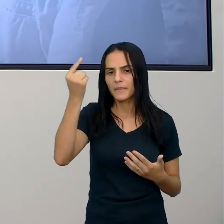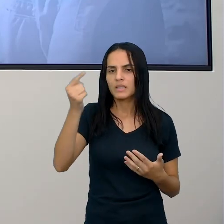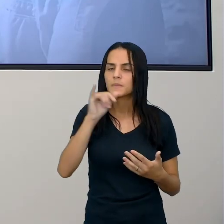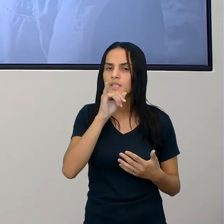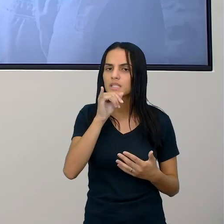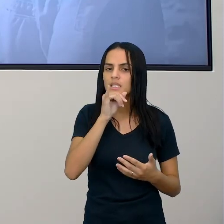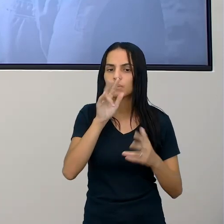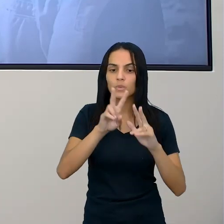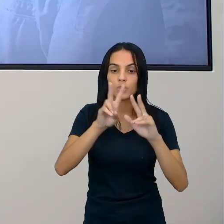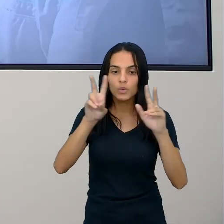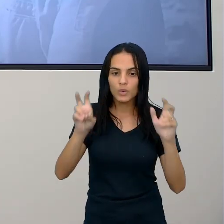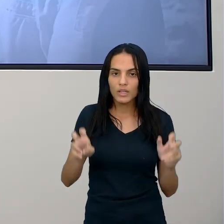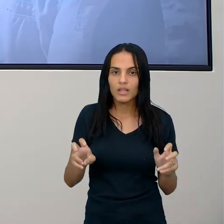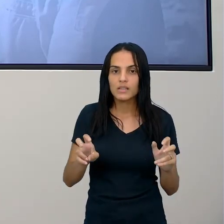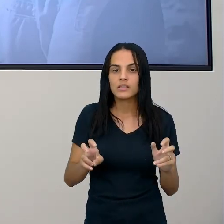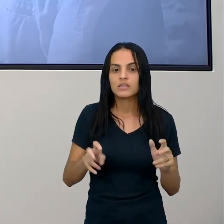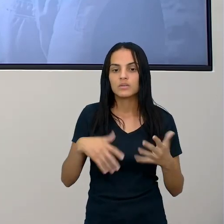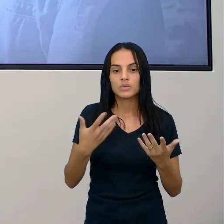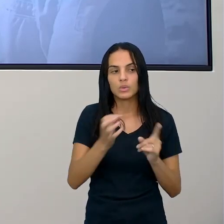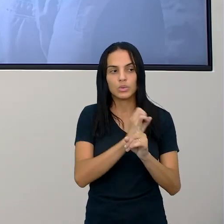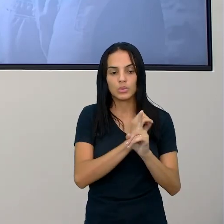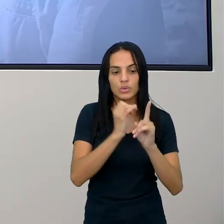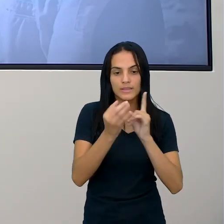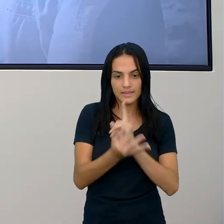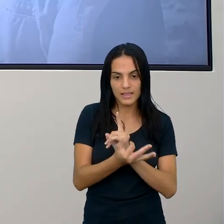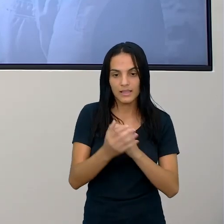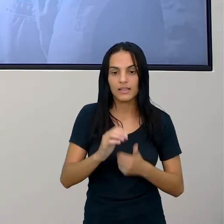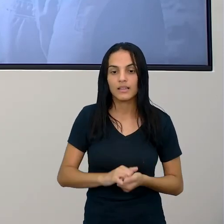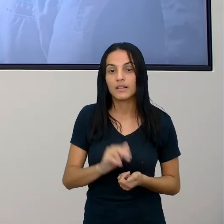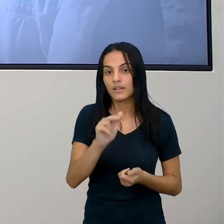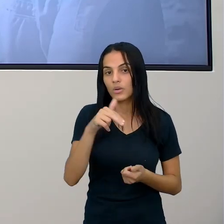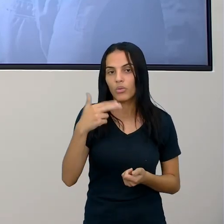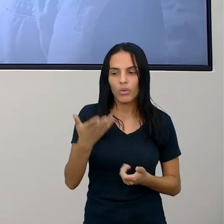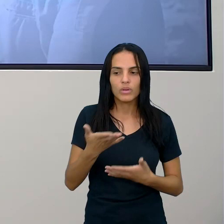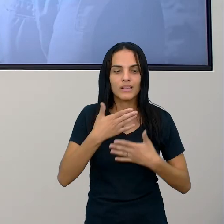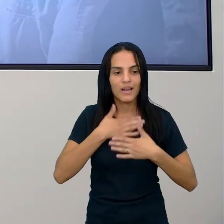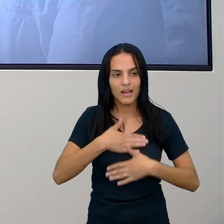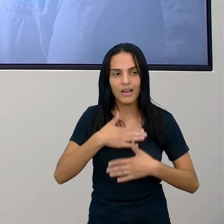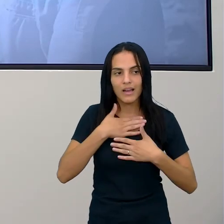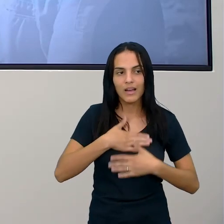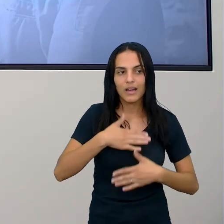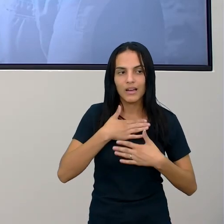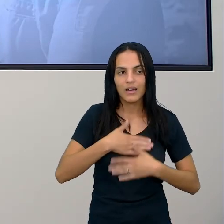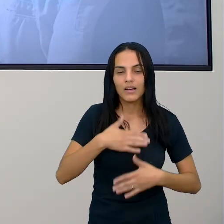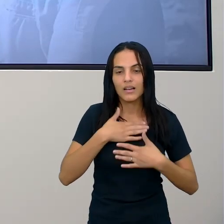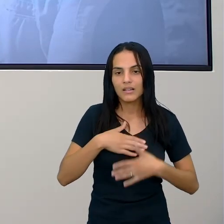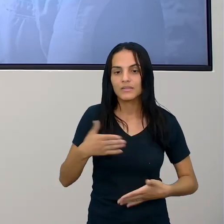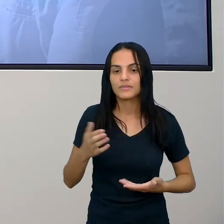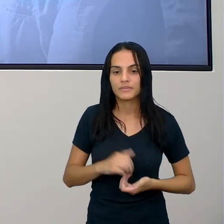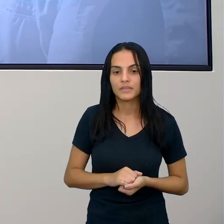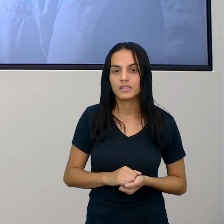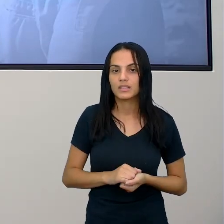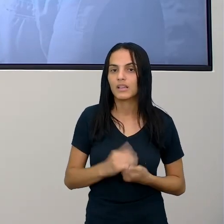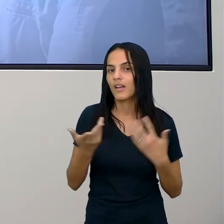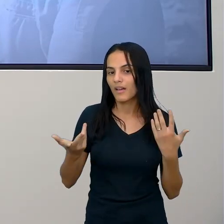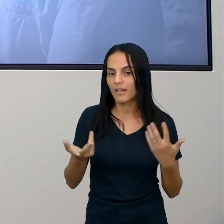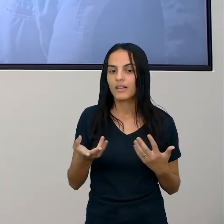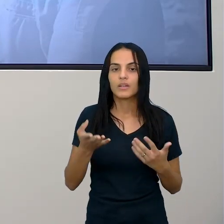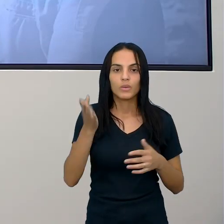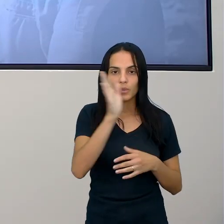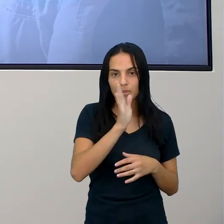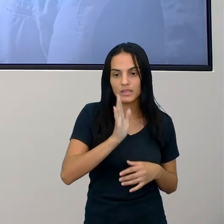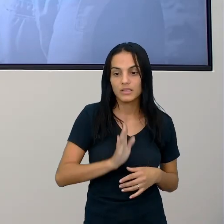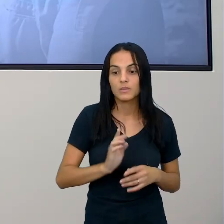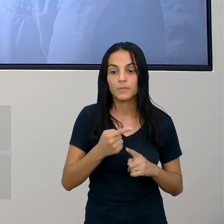questão do status social, na questão do conforto também, tem uma vida razoável aqui no